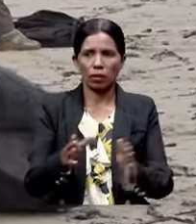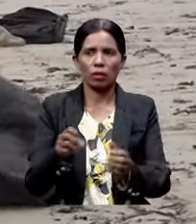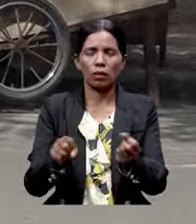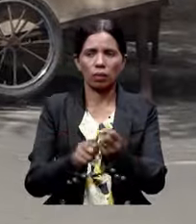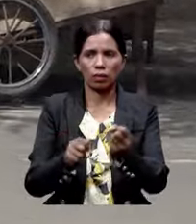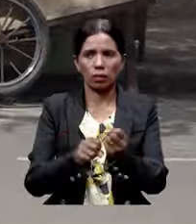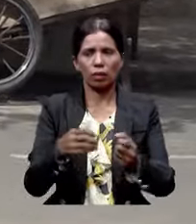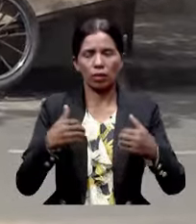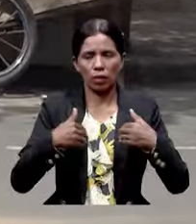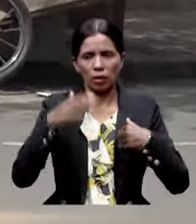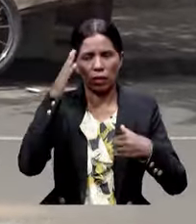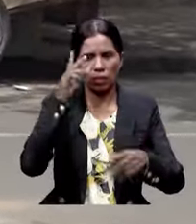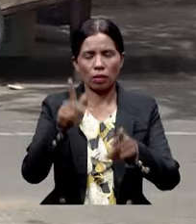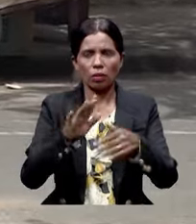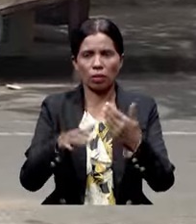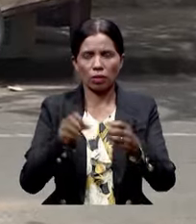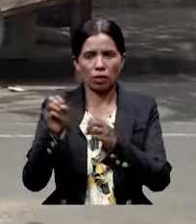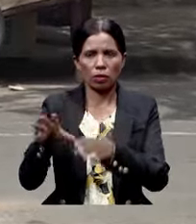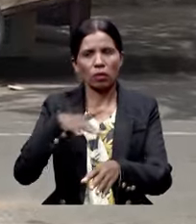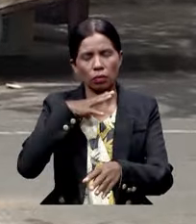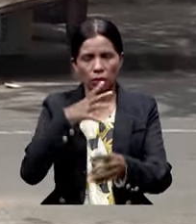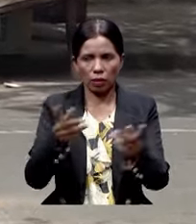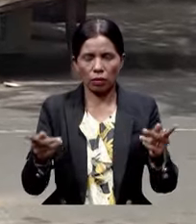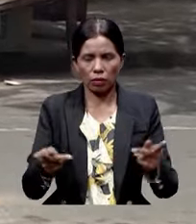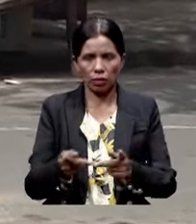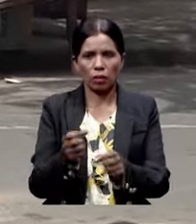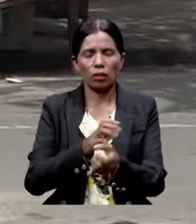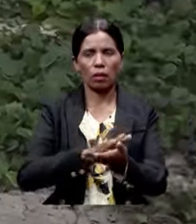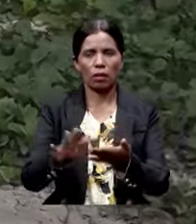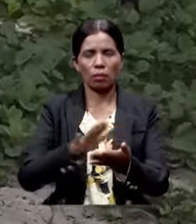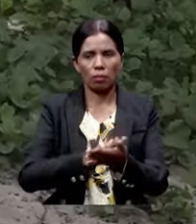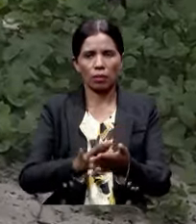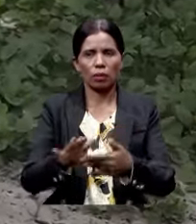no konsiensia husi komunidari atu soe lisu ihe nyefatin no halo limpeza